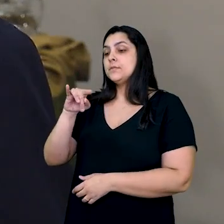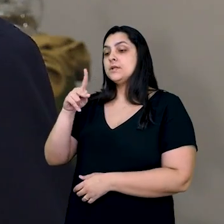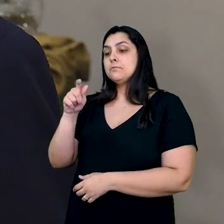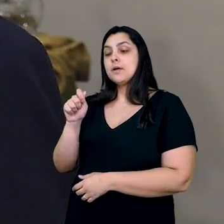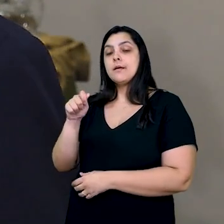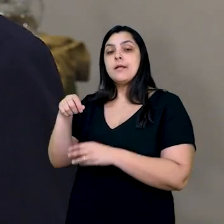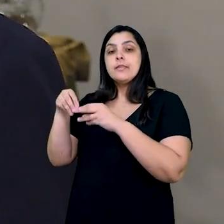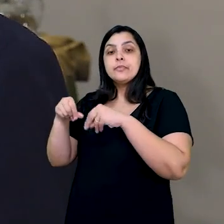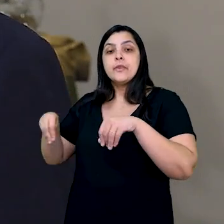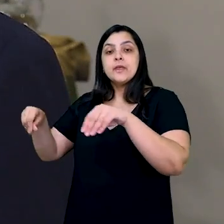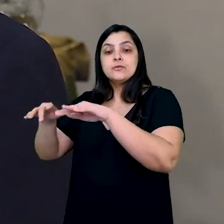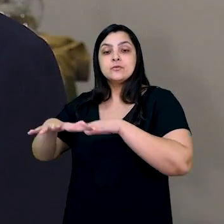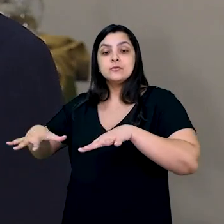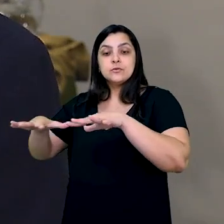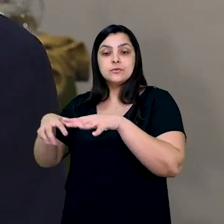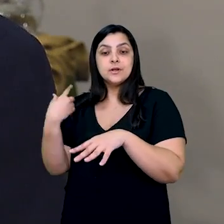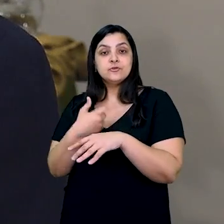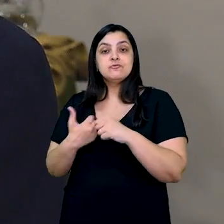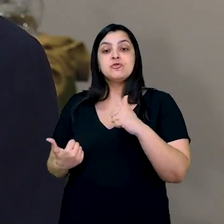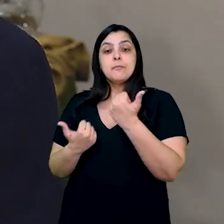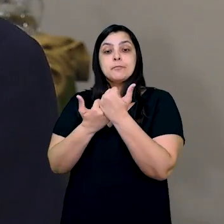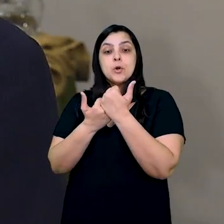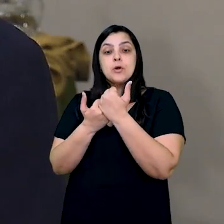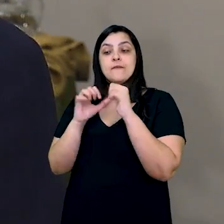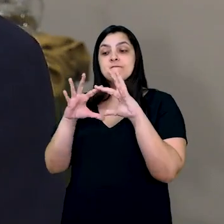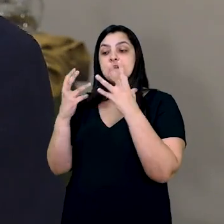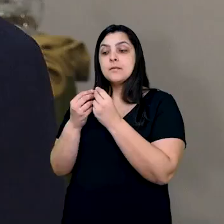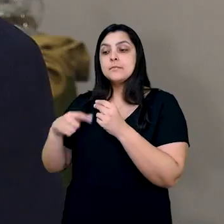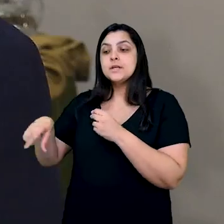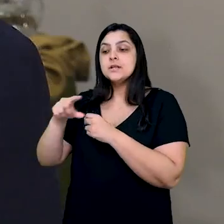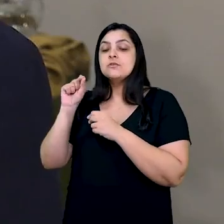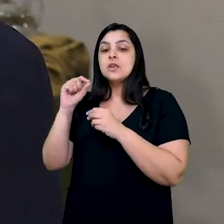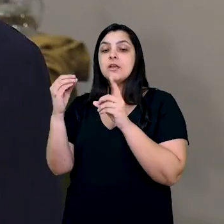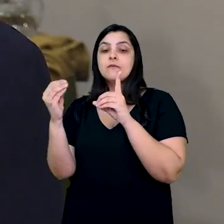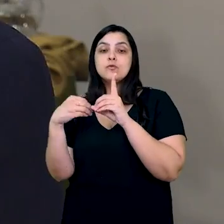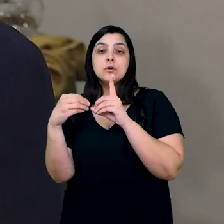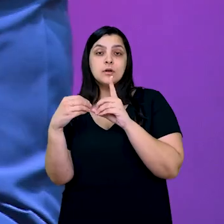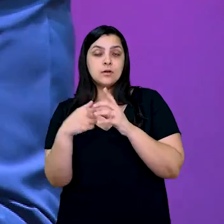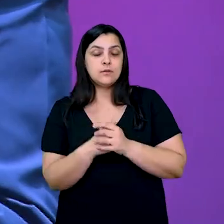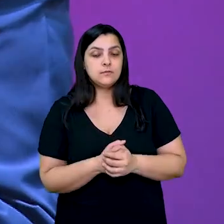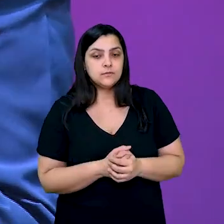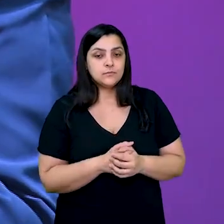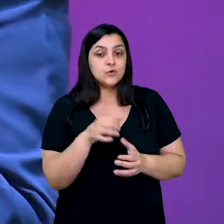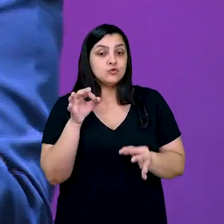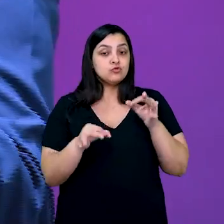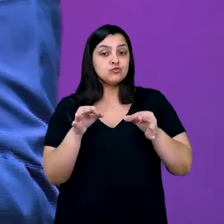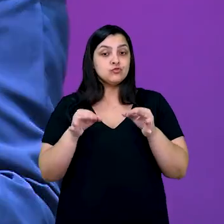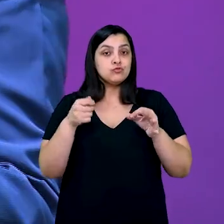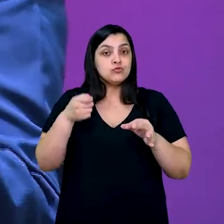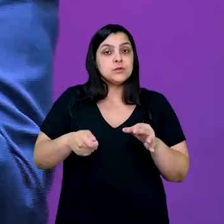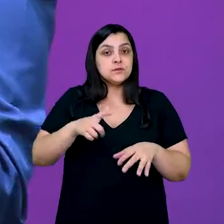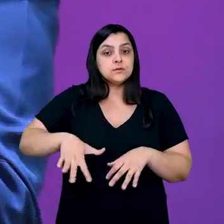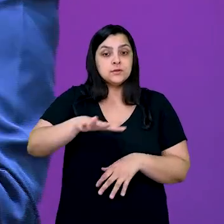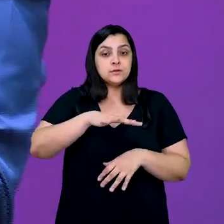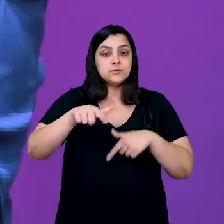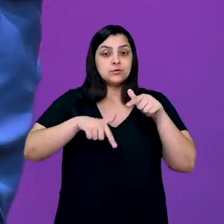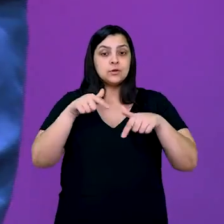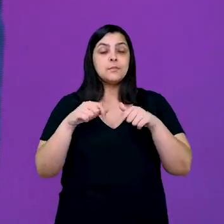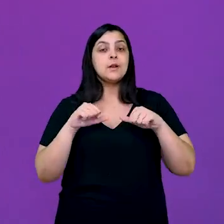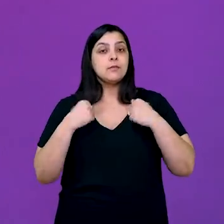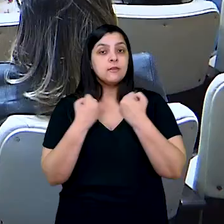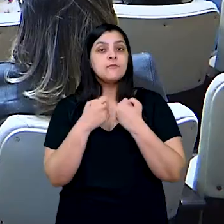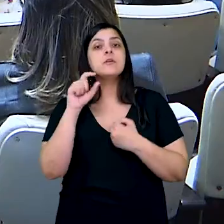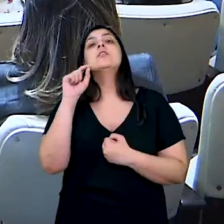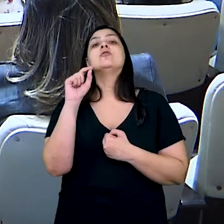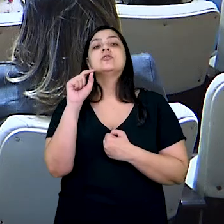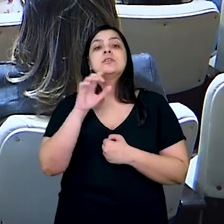Nós também apoiamos famílias em territórios vulneráveis. A juíza do trabalho Eliana Nogueira defende